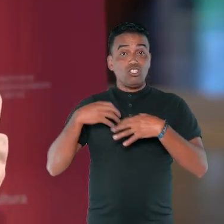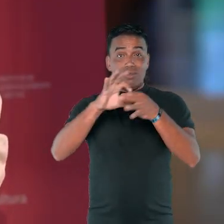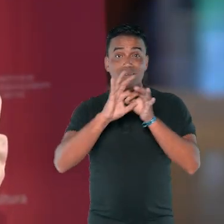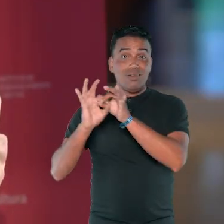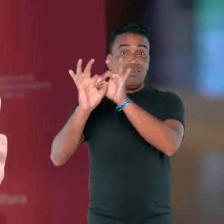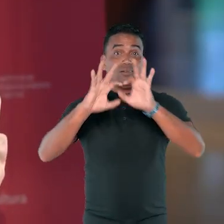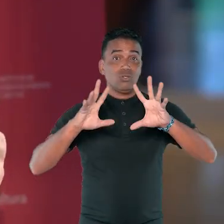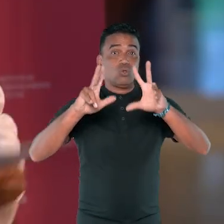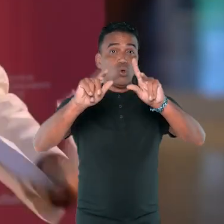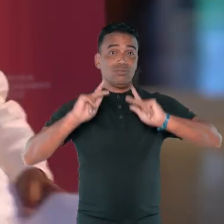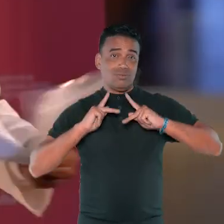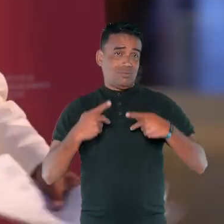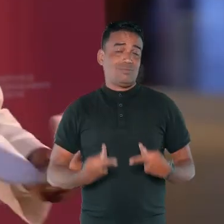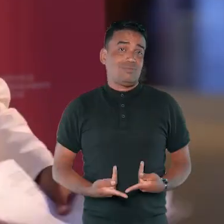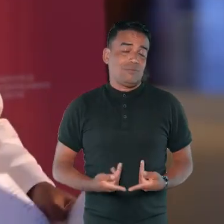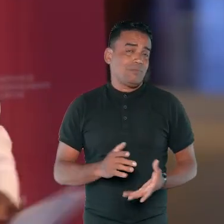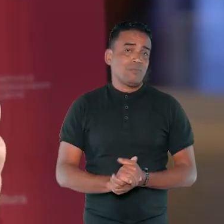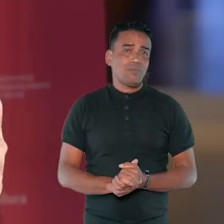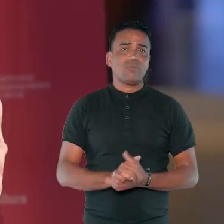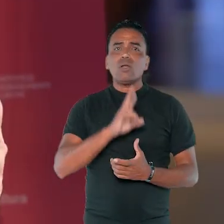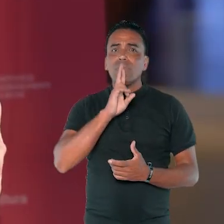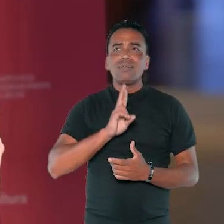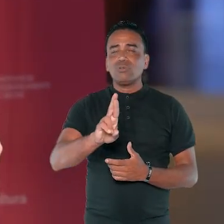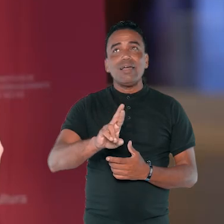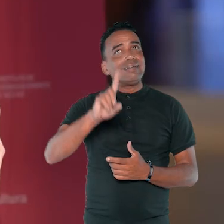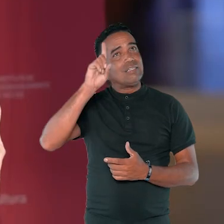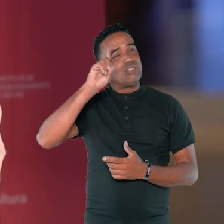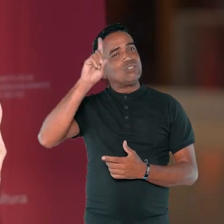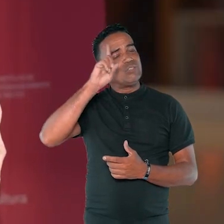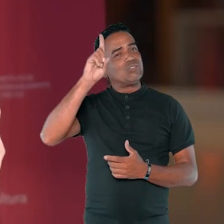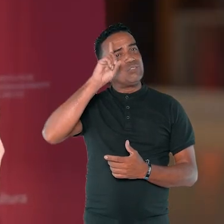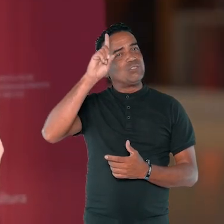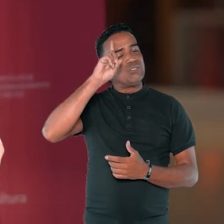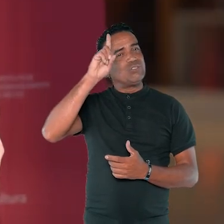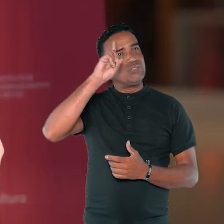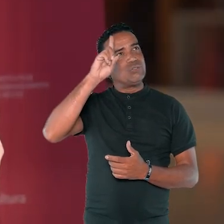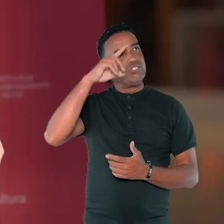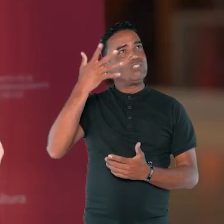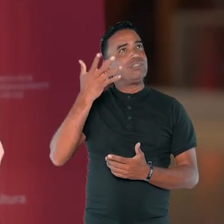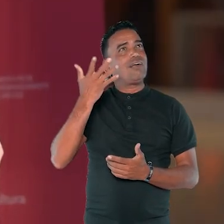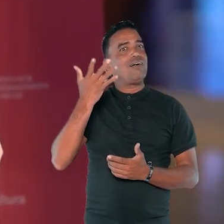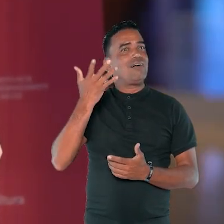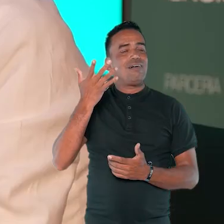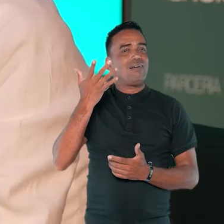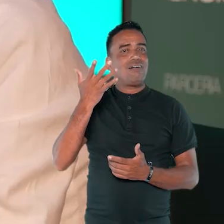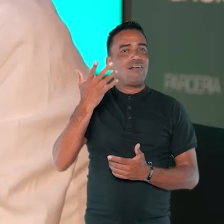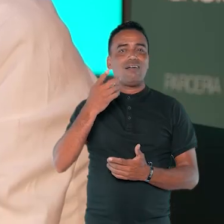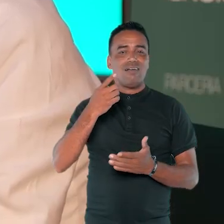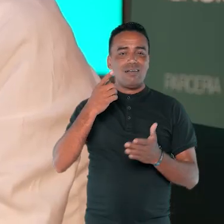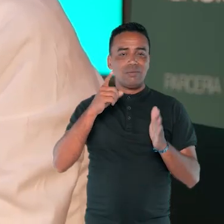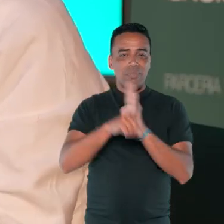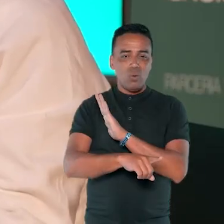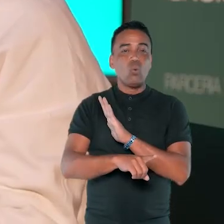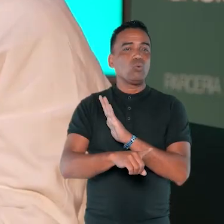né? Para responder diariamente, cotidianamente, essa pergunta, né?